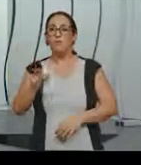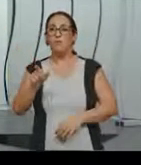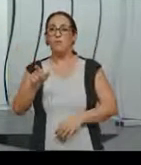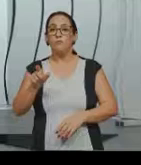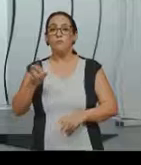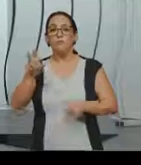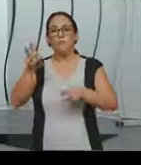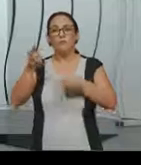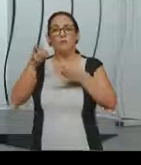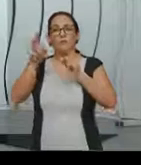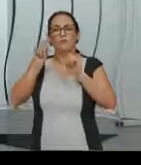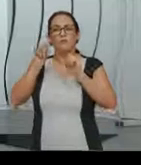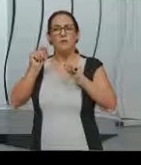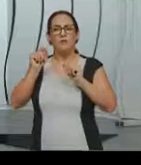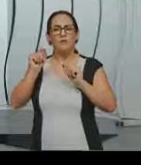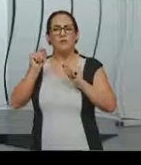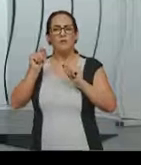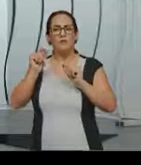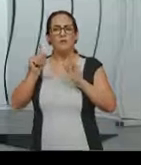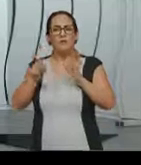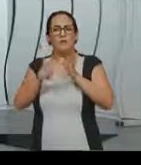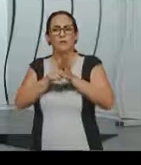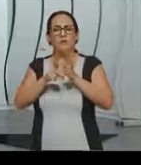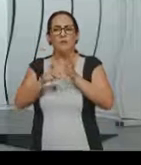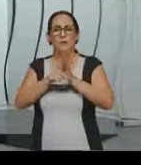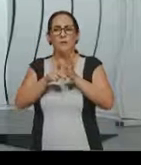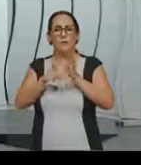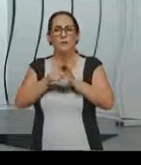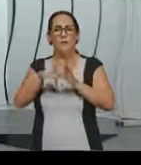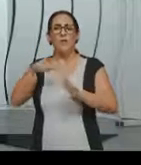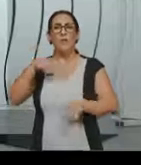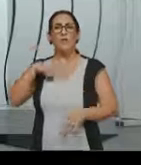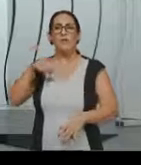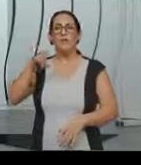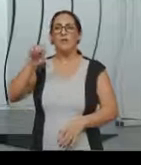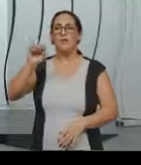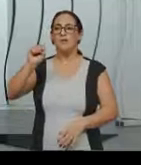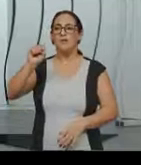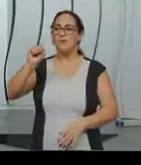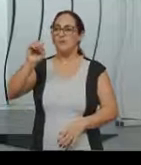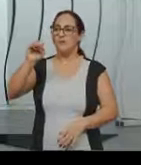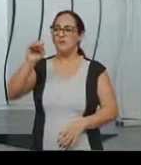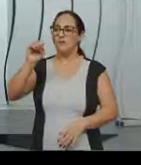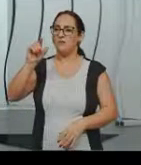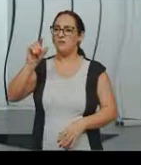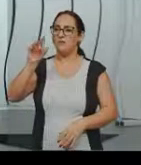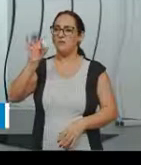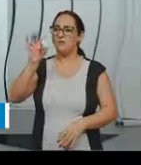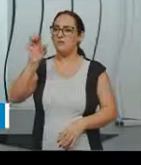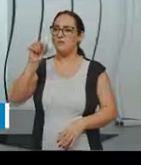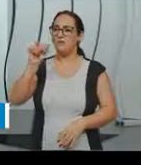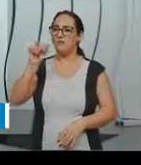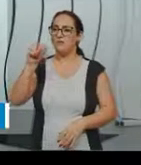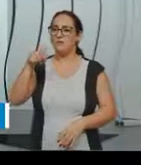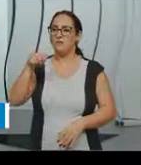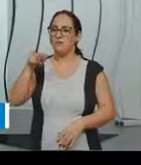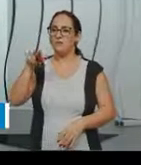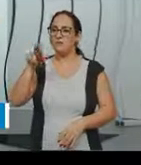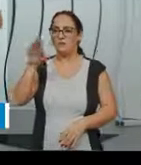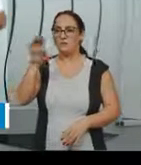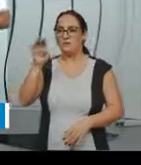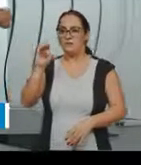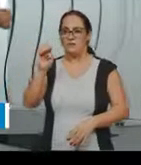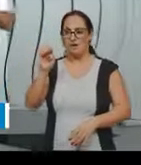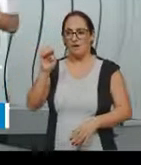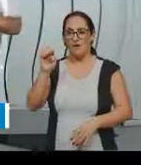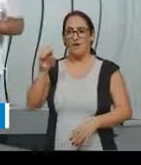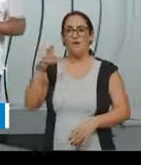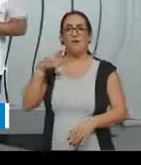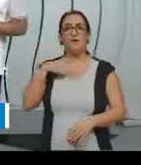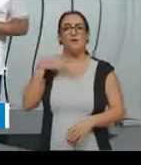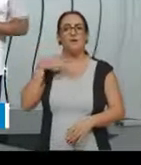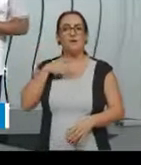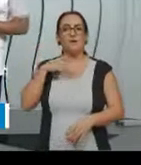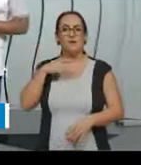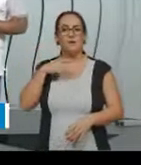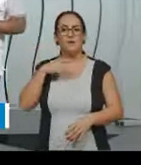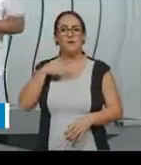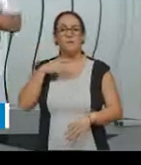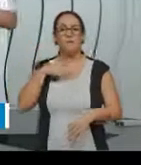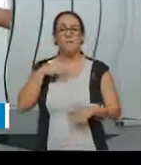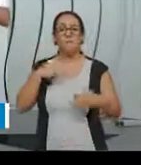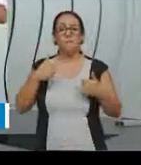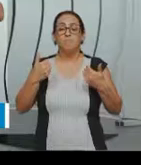de conversar com elas a presença do sotaque nordestino ainda muito forte na capital federal. Tanto